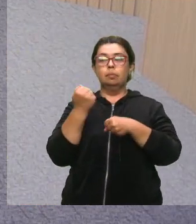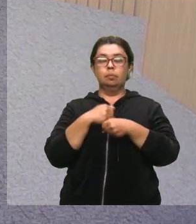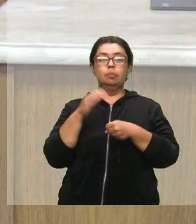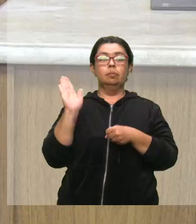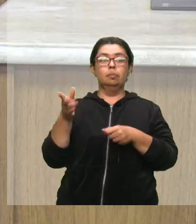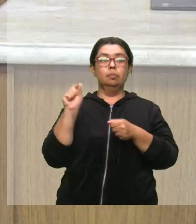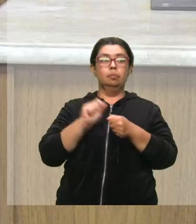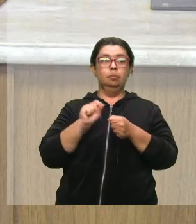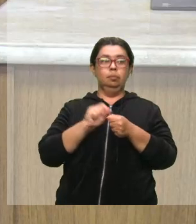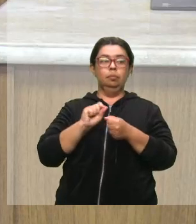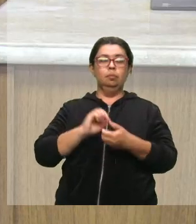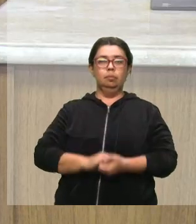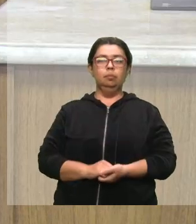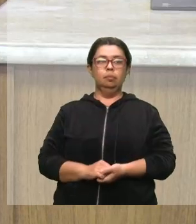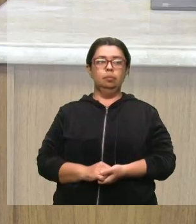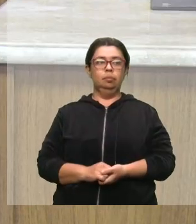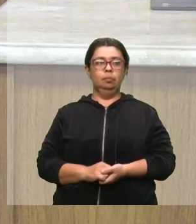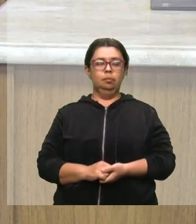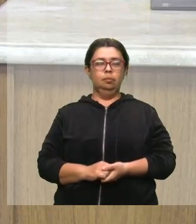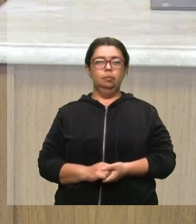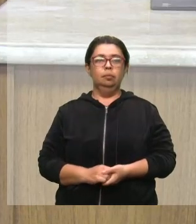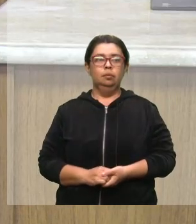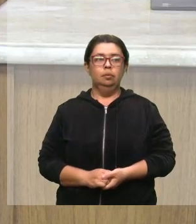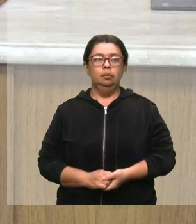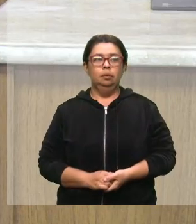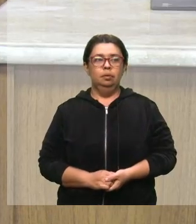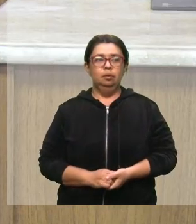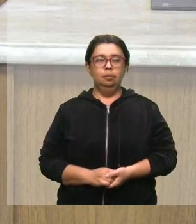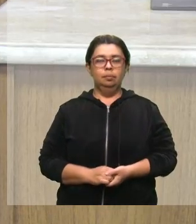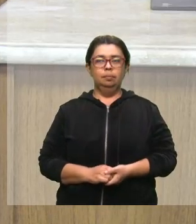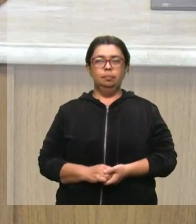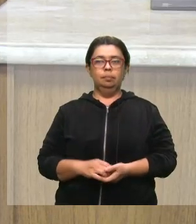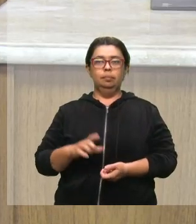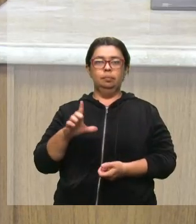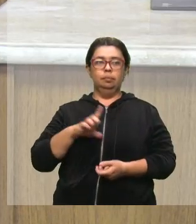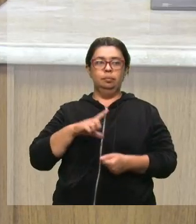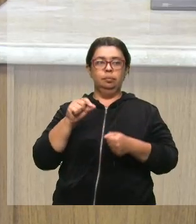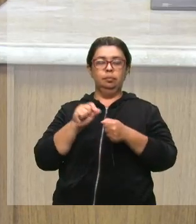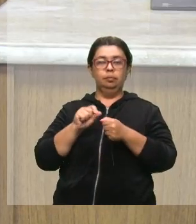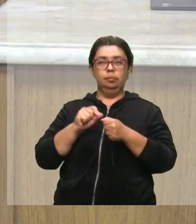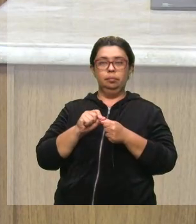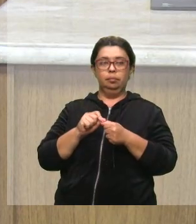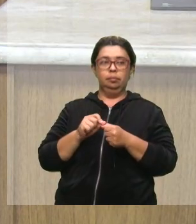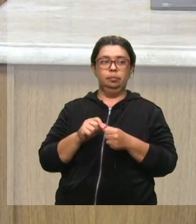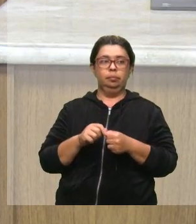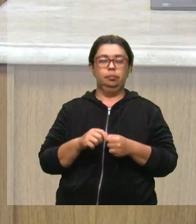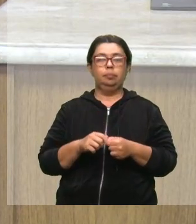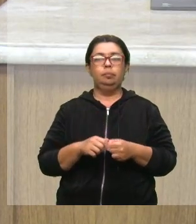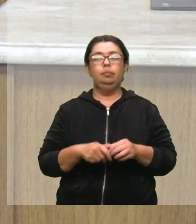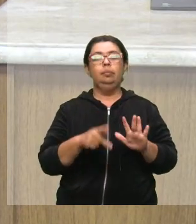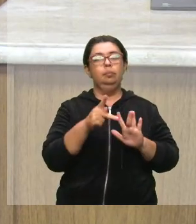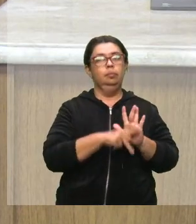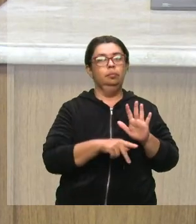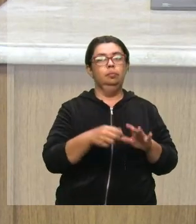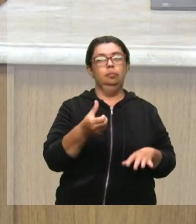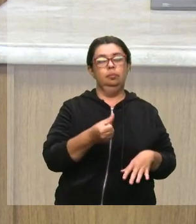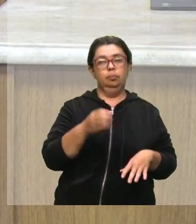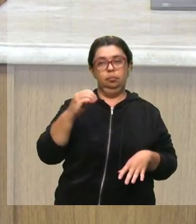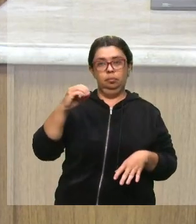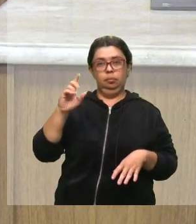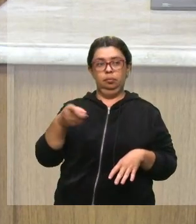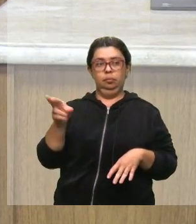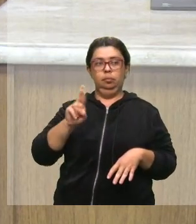Tá? A gente teve uma queda da arrecadação do QESI, e já veio para a Casa de Leis um projeto de R$600 mil para pagar